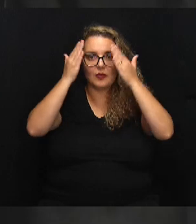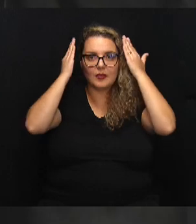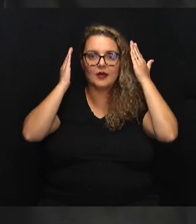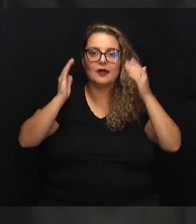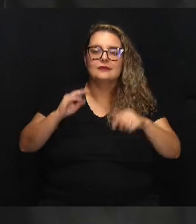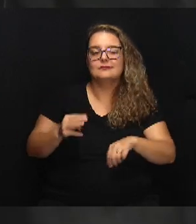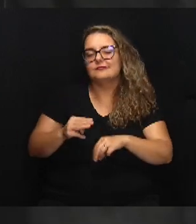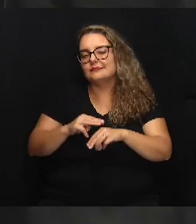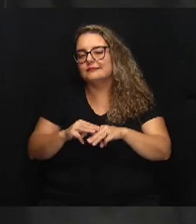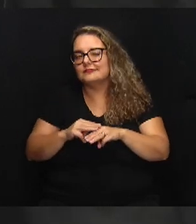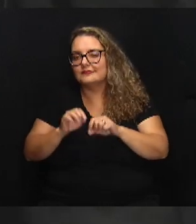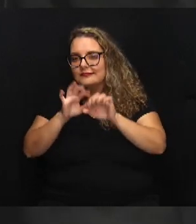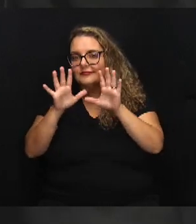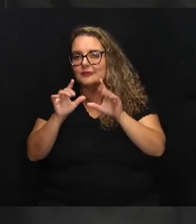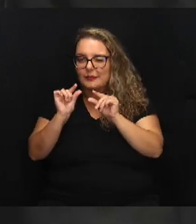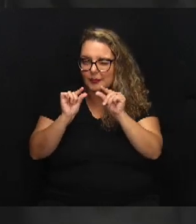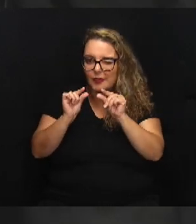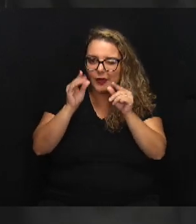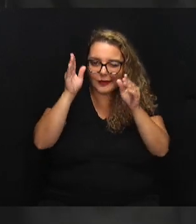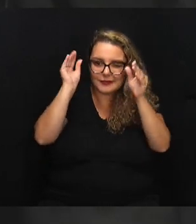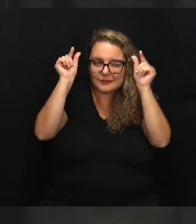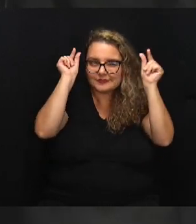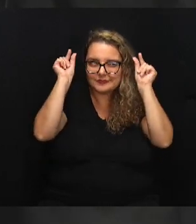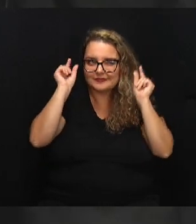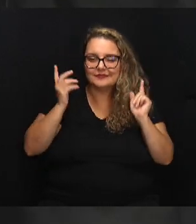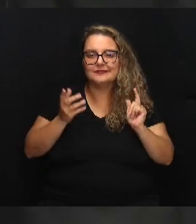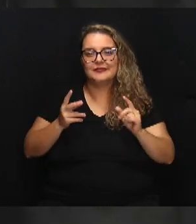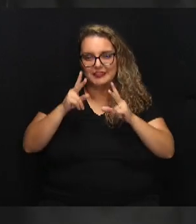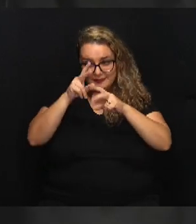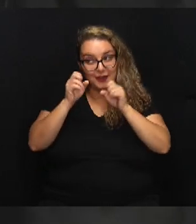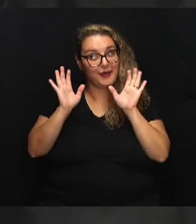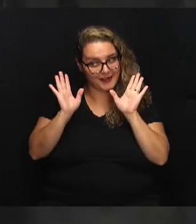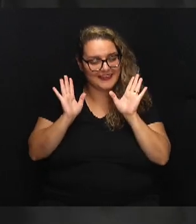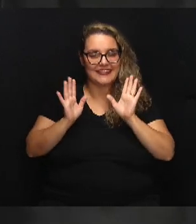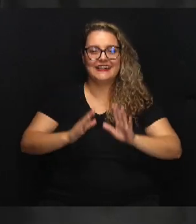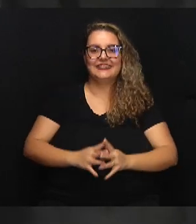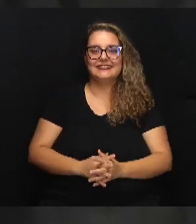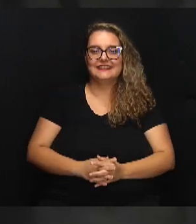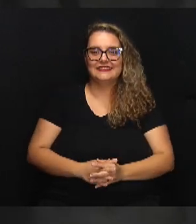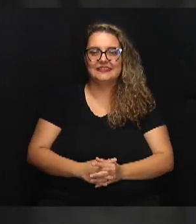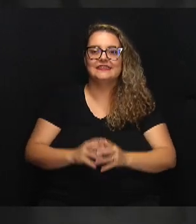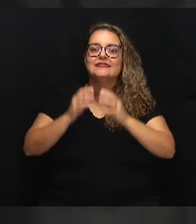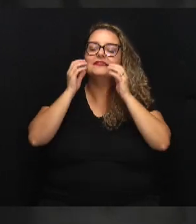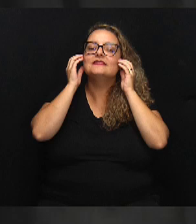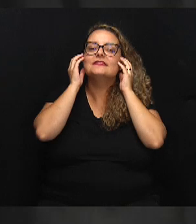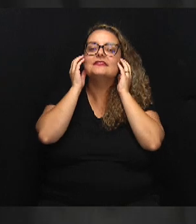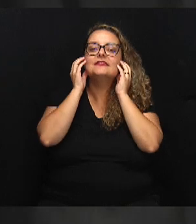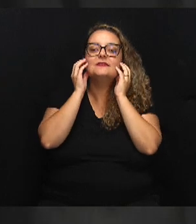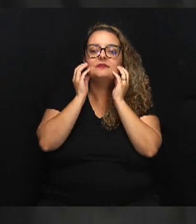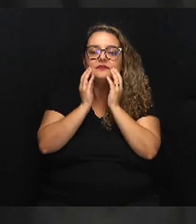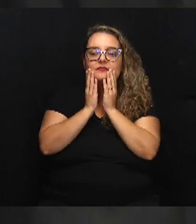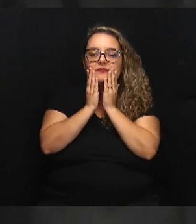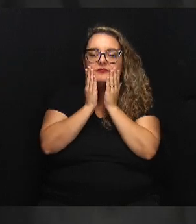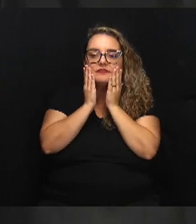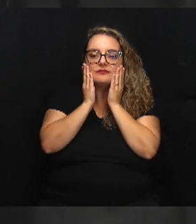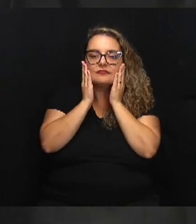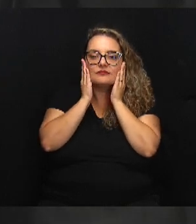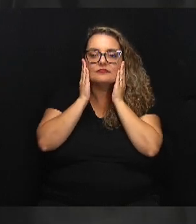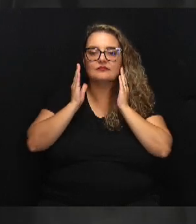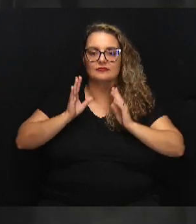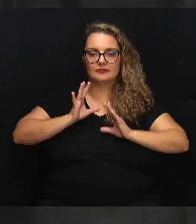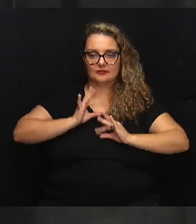já assim, poucos cabelos, mas ainda firmes. Tenho barba, estou vestindo